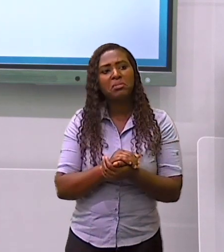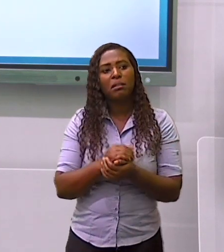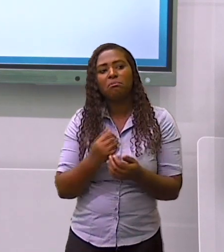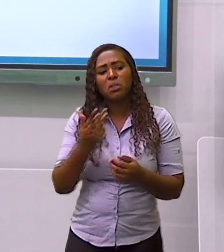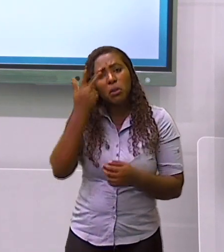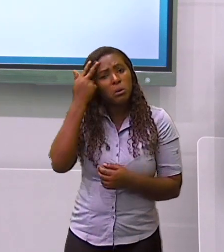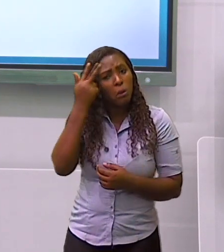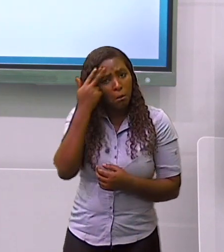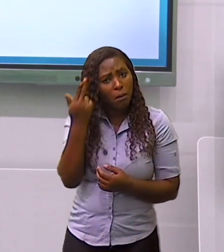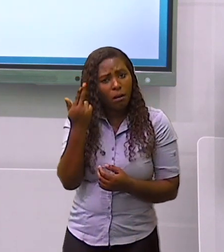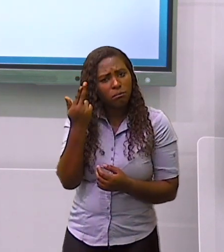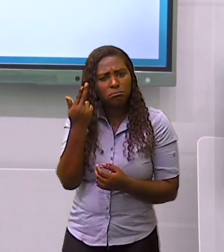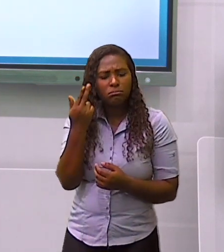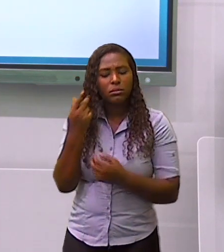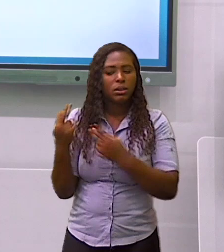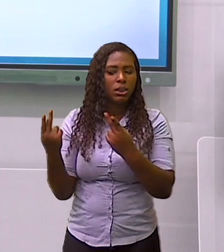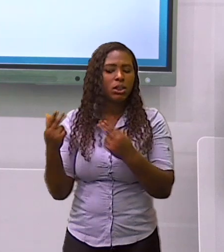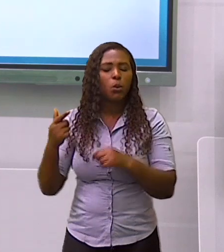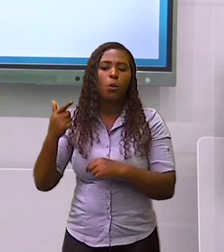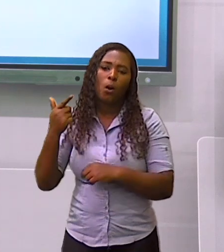para ser usada com segurança.